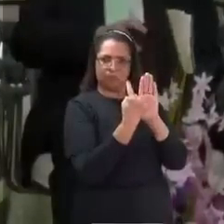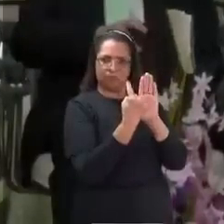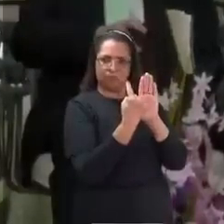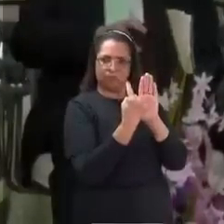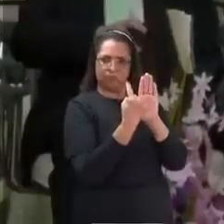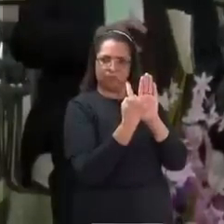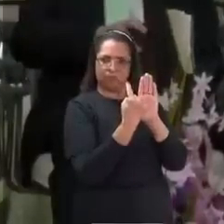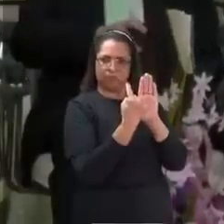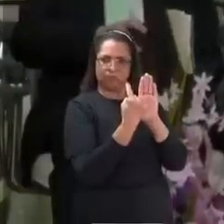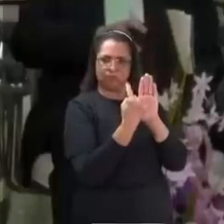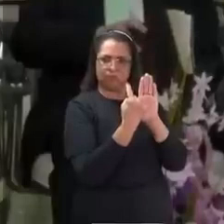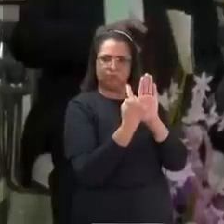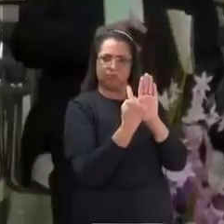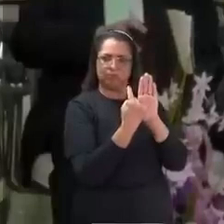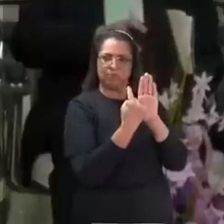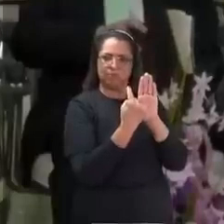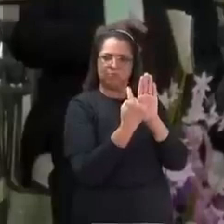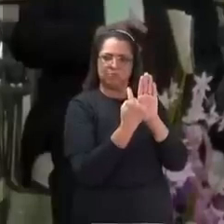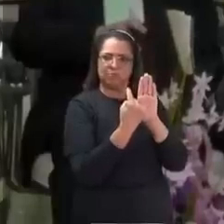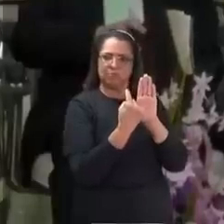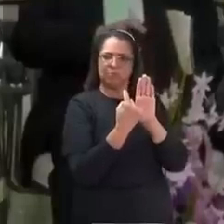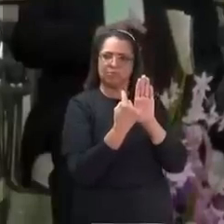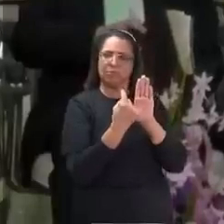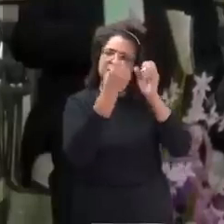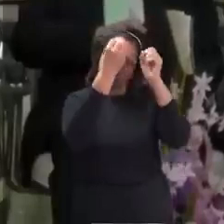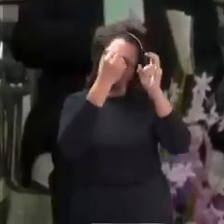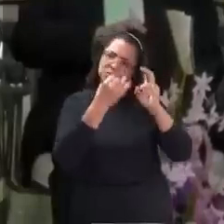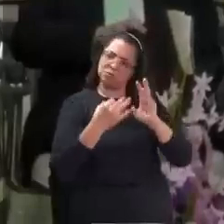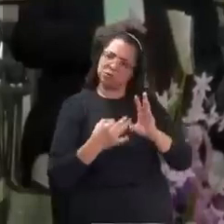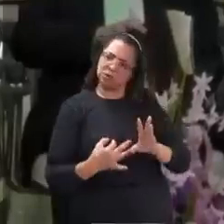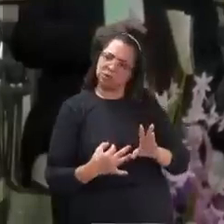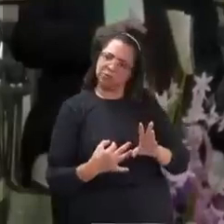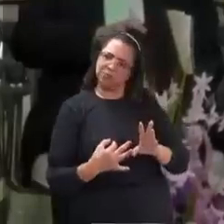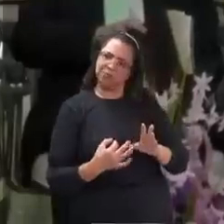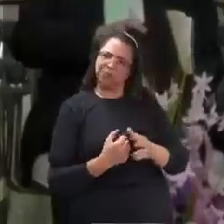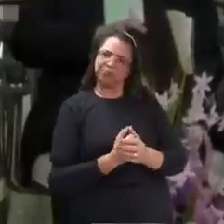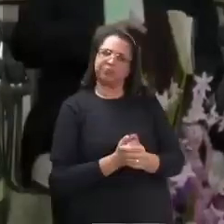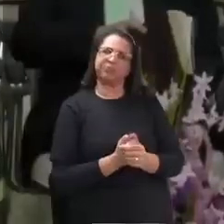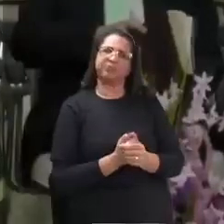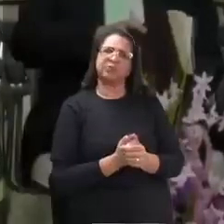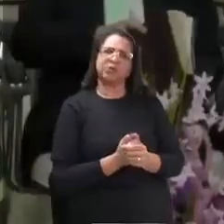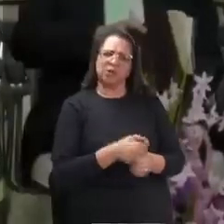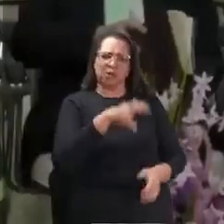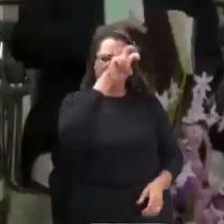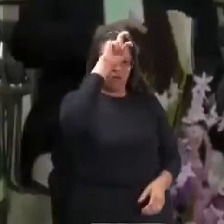Capítulo 1 do Êxodo. O Egito,